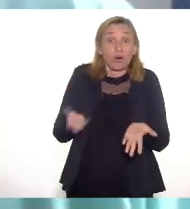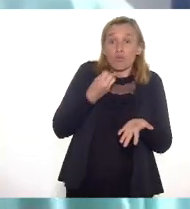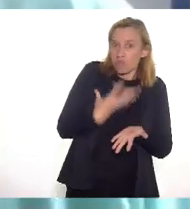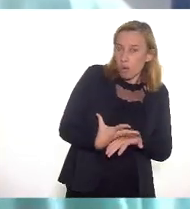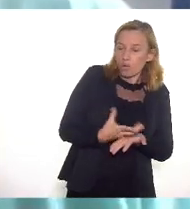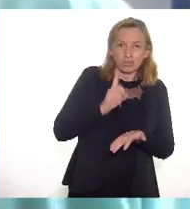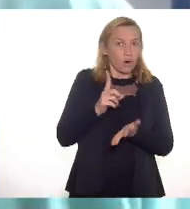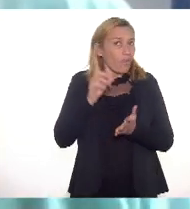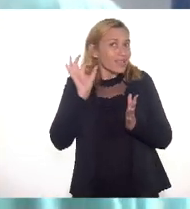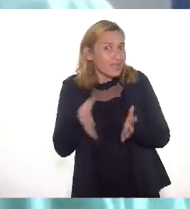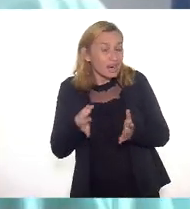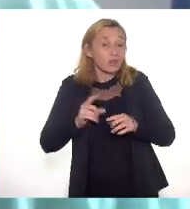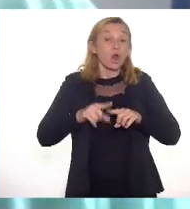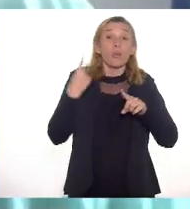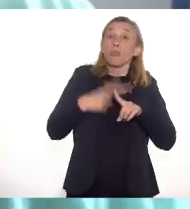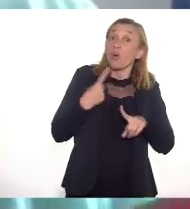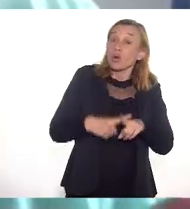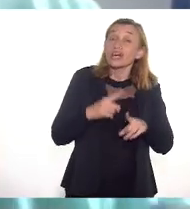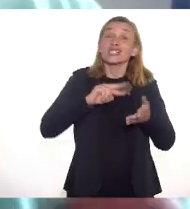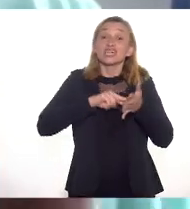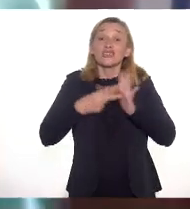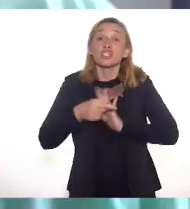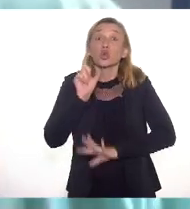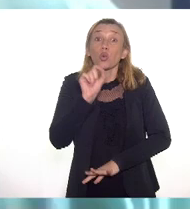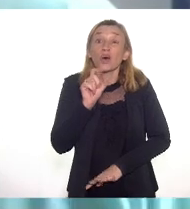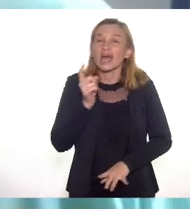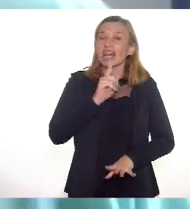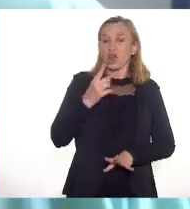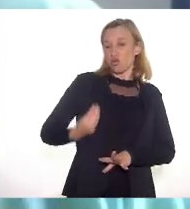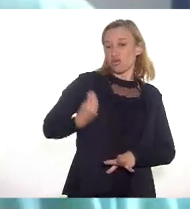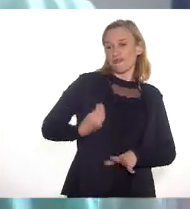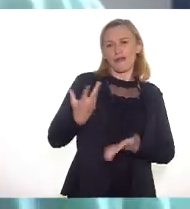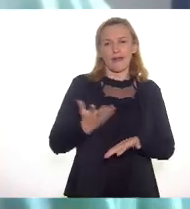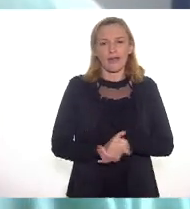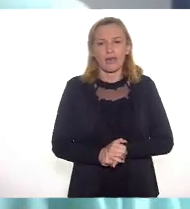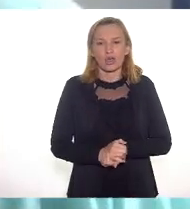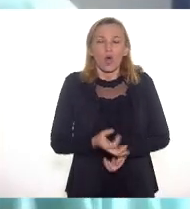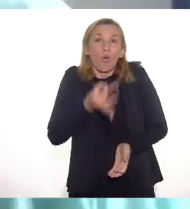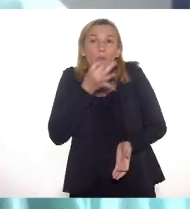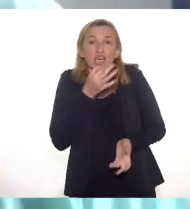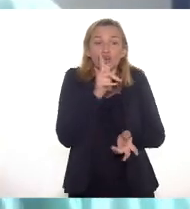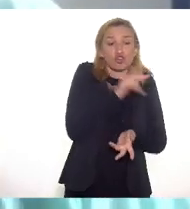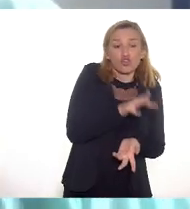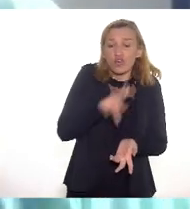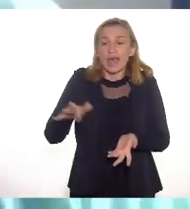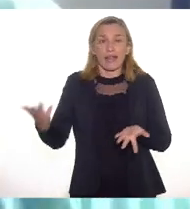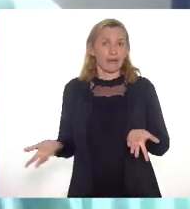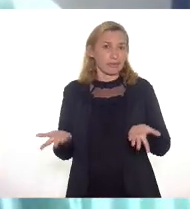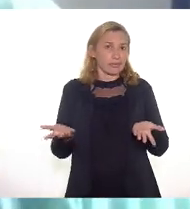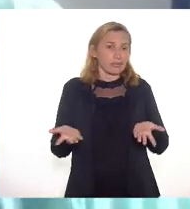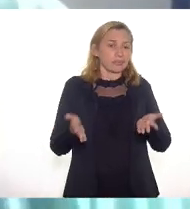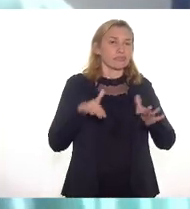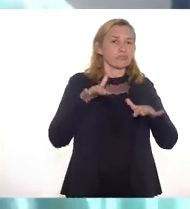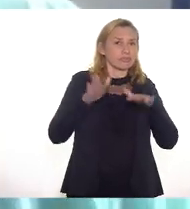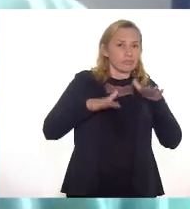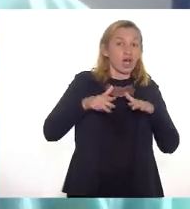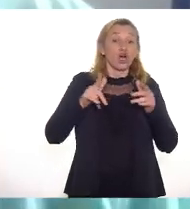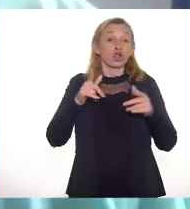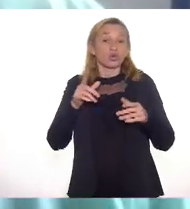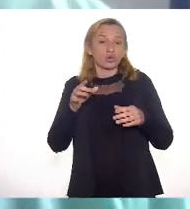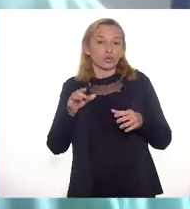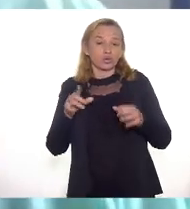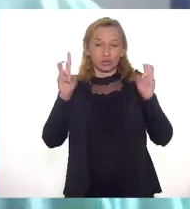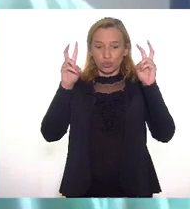não é correto, porque isso significa não conviver com opiniões diferentes sobre um determinado tema. Eu não